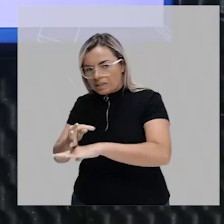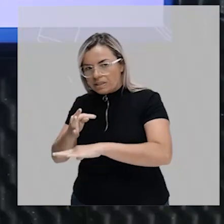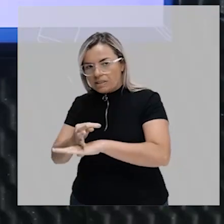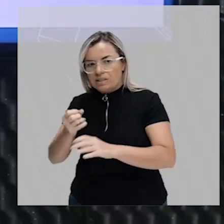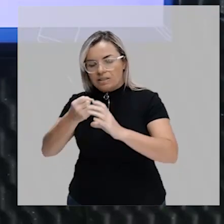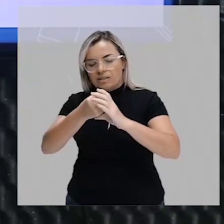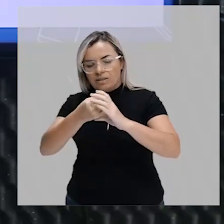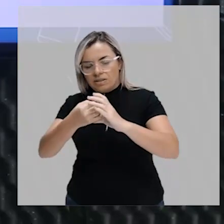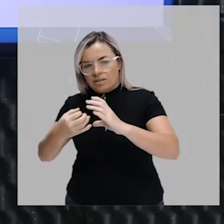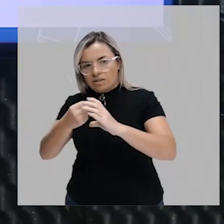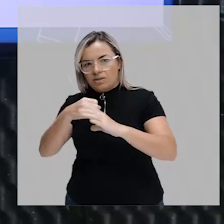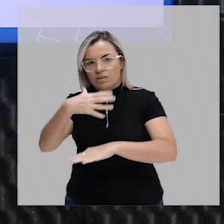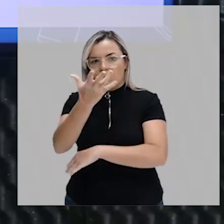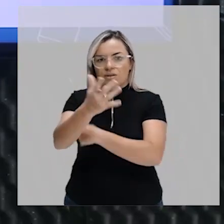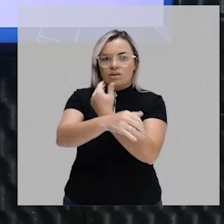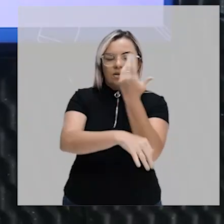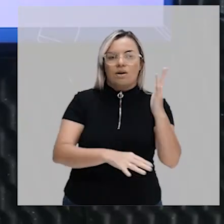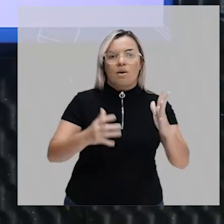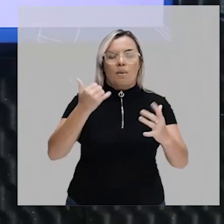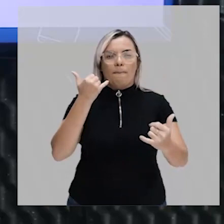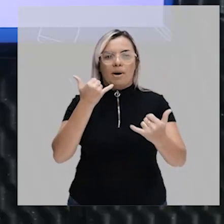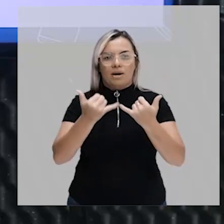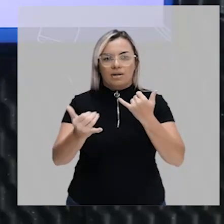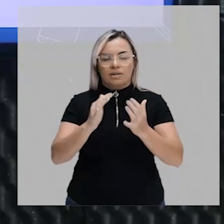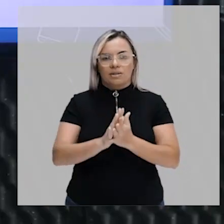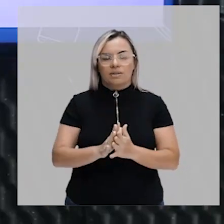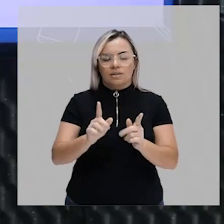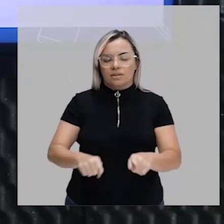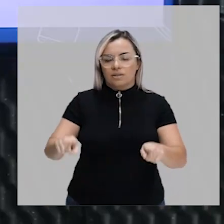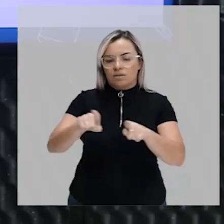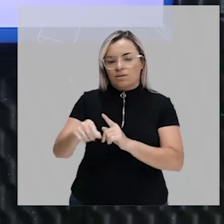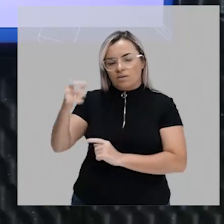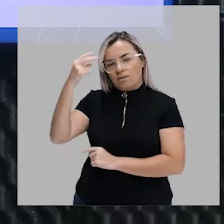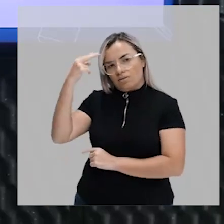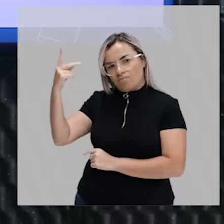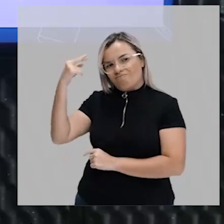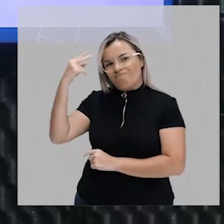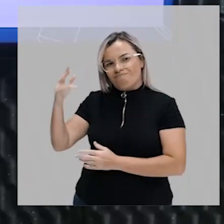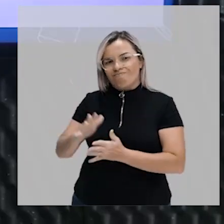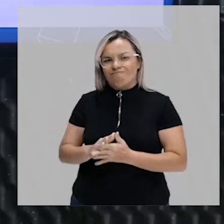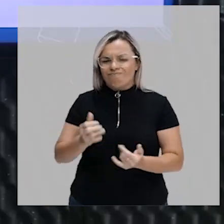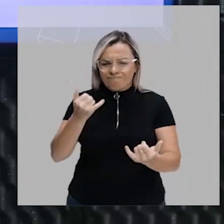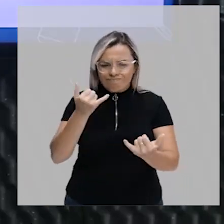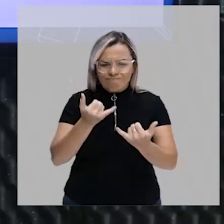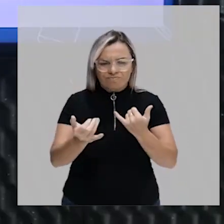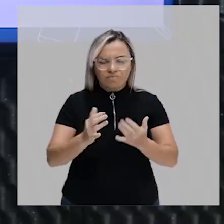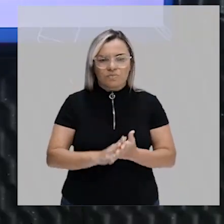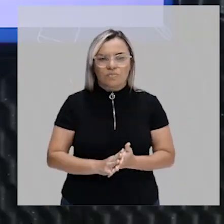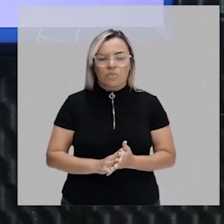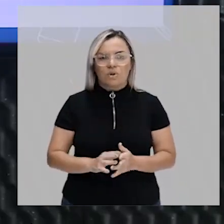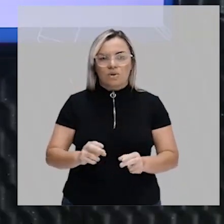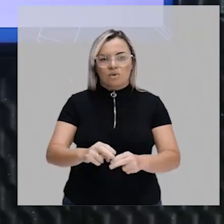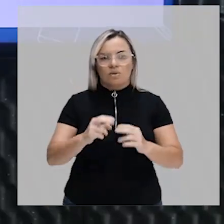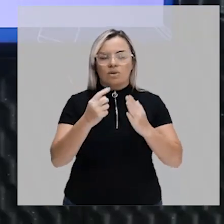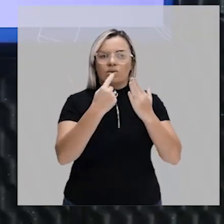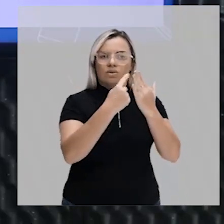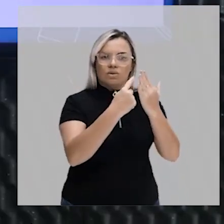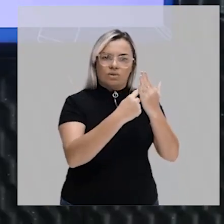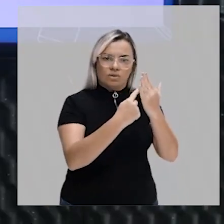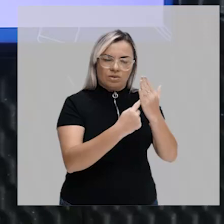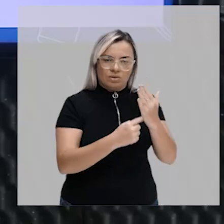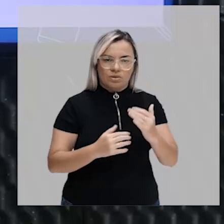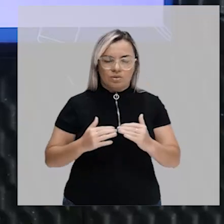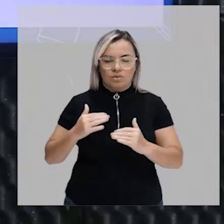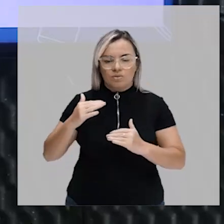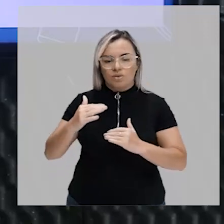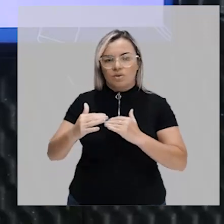vamos ter características históricas muito semelhantes, tá certo? Então, por isso é que a nossa classificação ela foi evoluindo ao longo do tempo